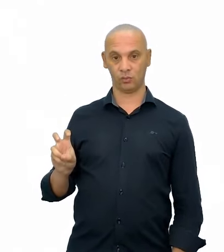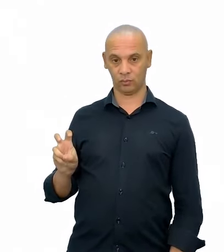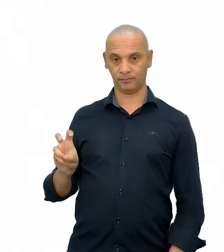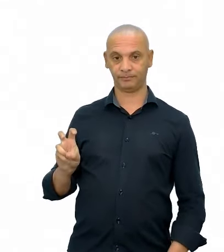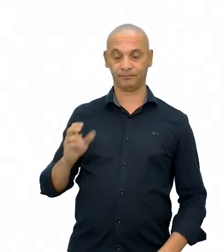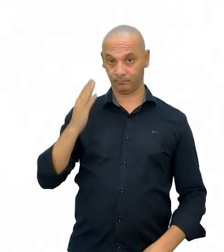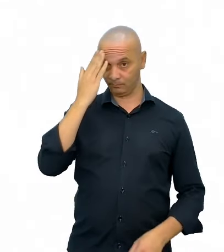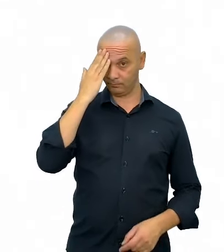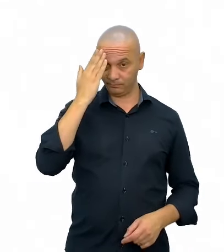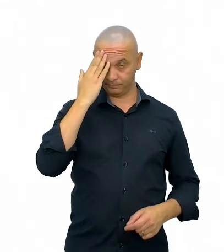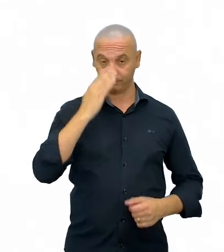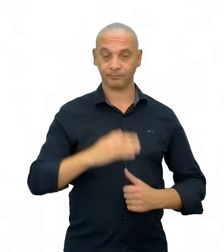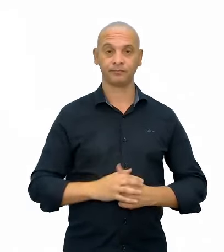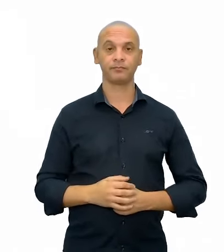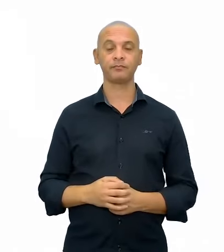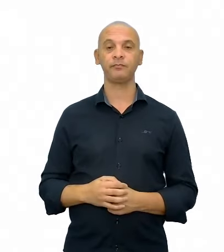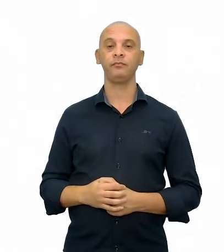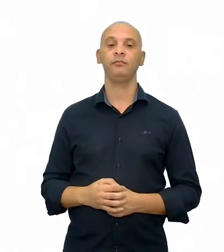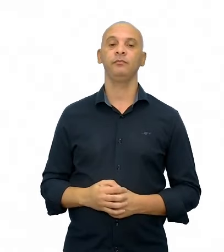ok?